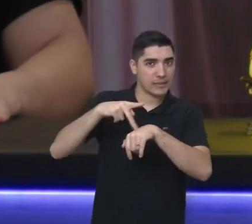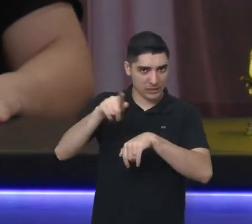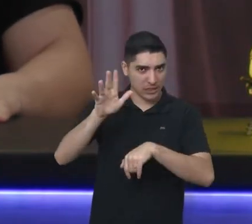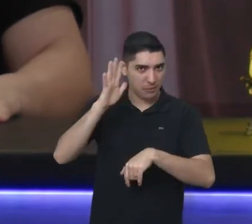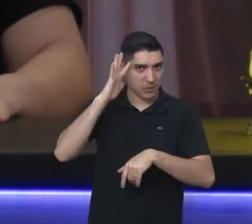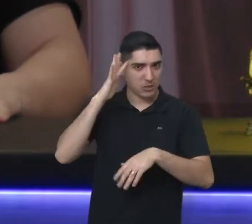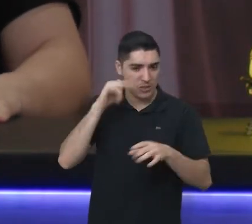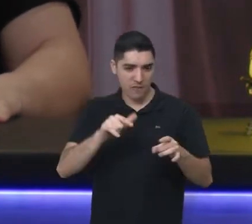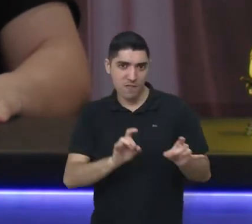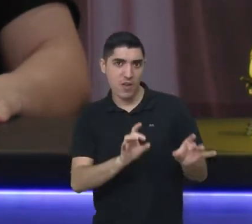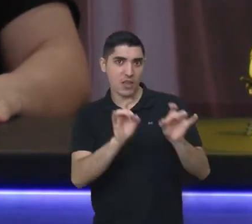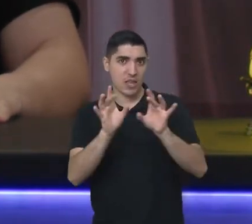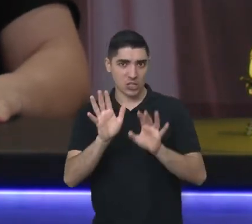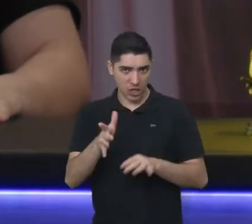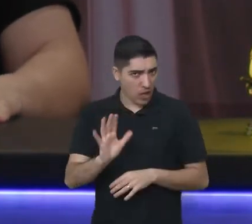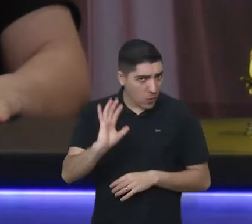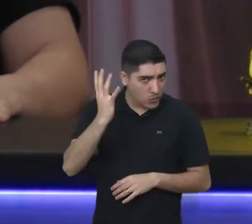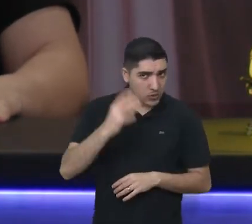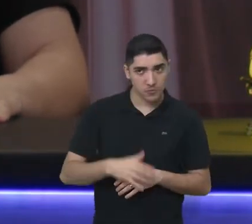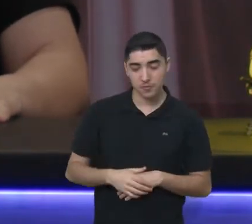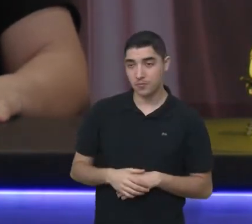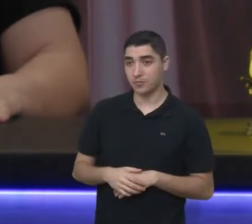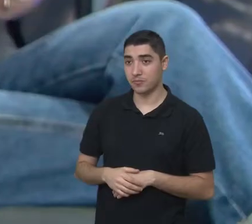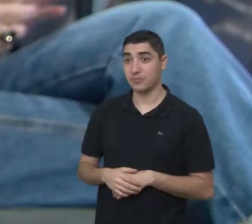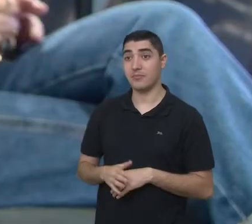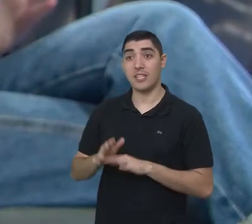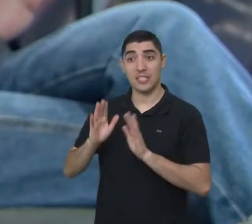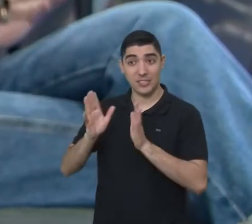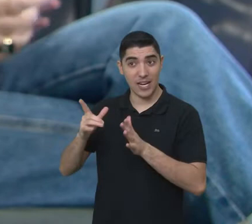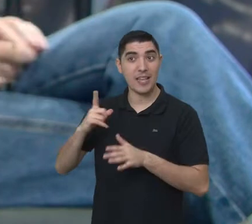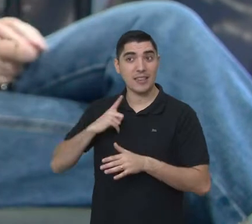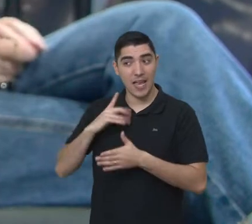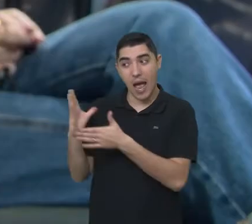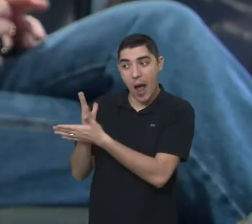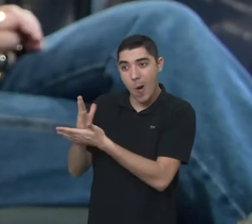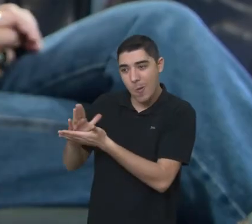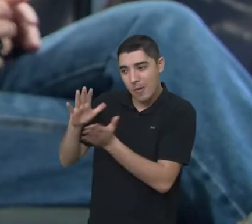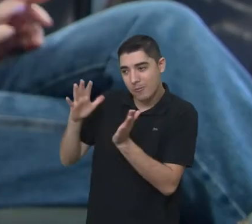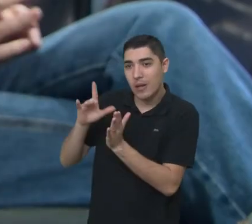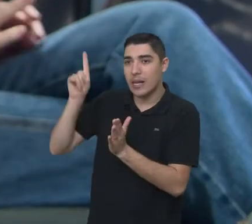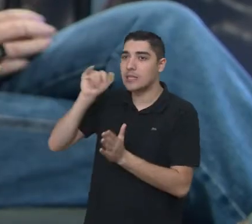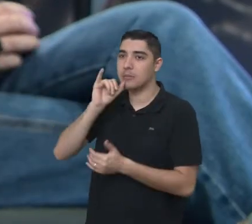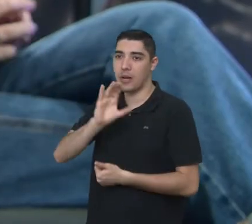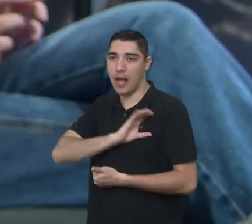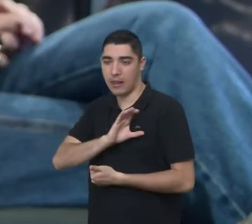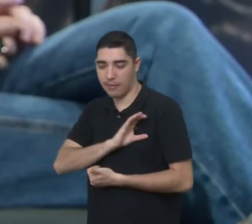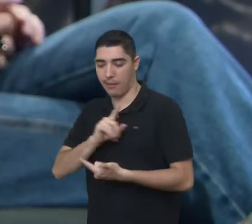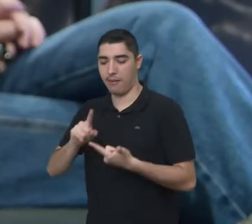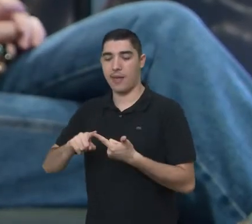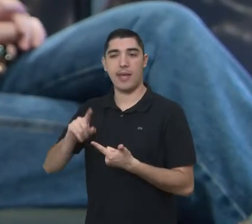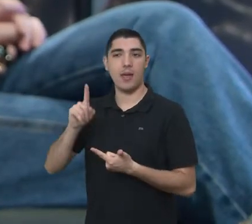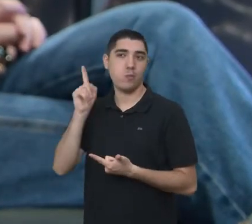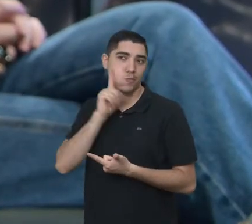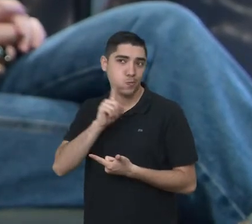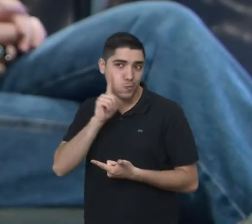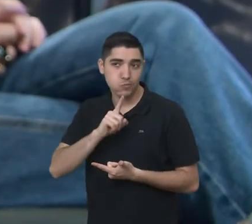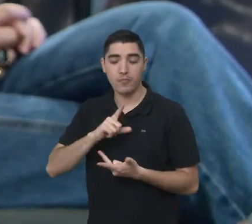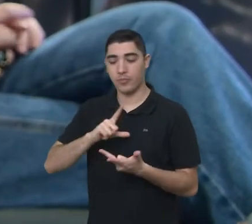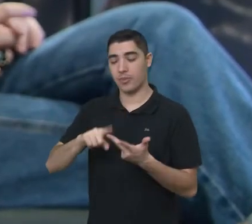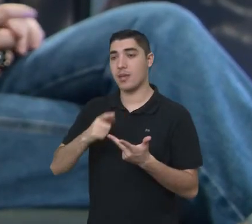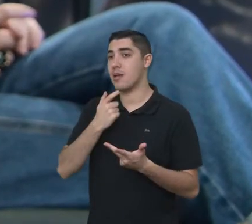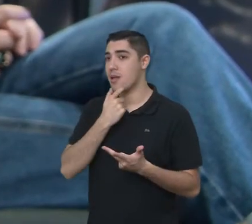país? Como é que rola isso? Já tem algumas almofadinhas espalhadas para fora do Brasil. Tem no Canadá, nos Estados Unidos,